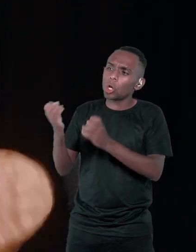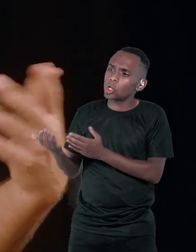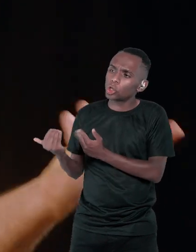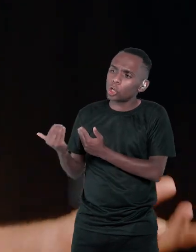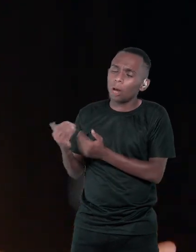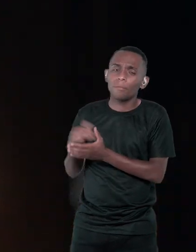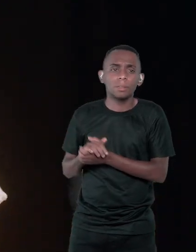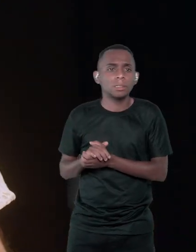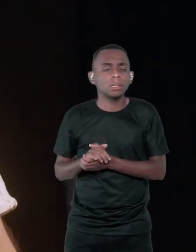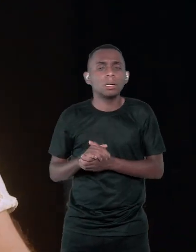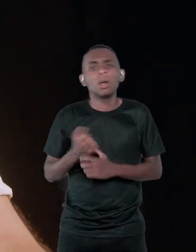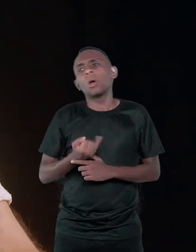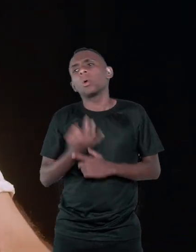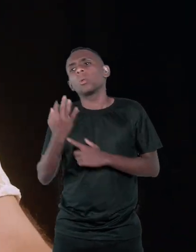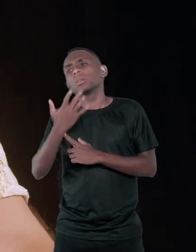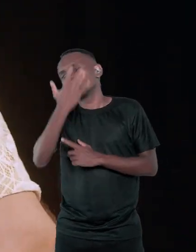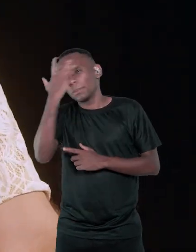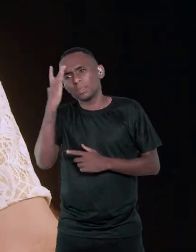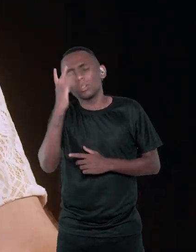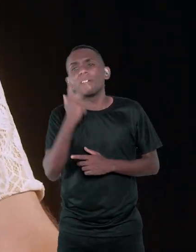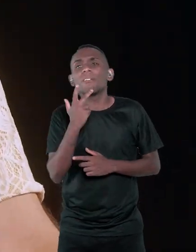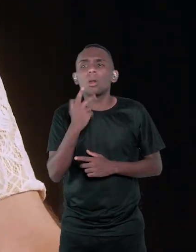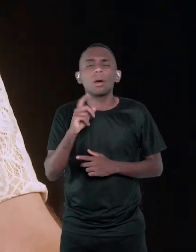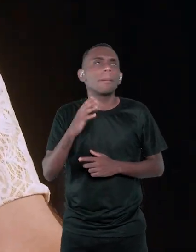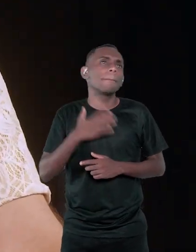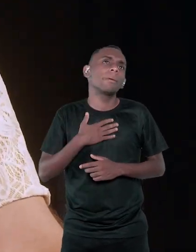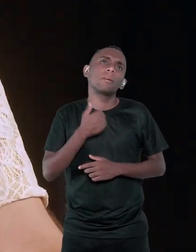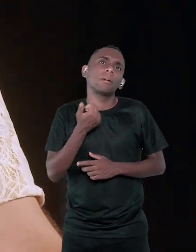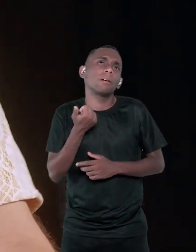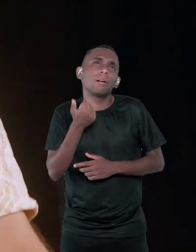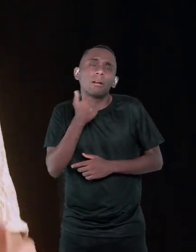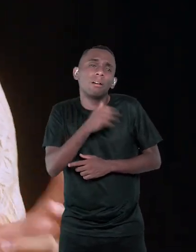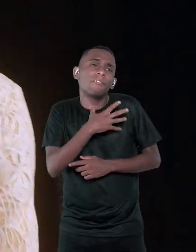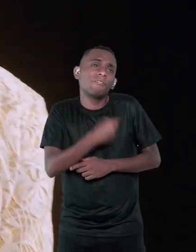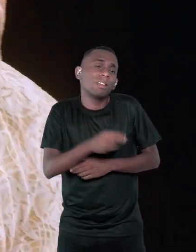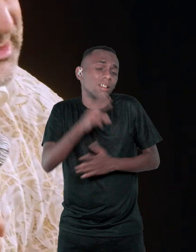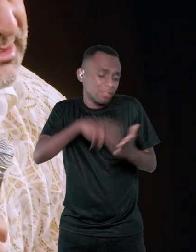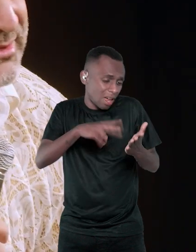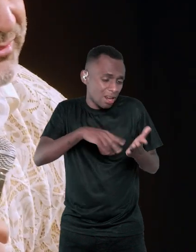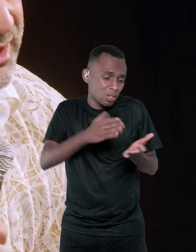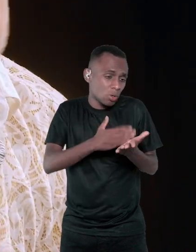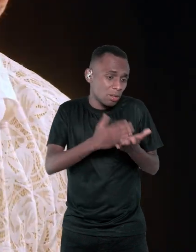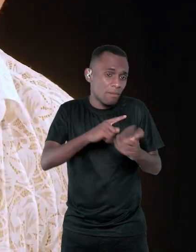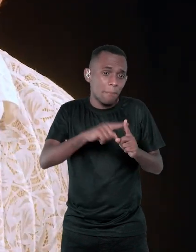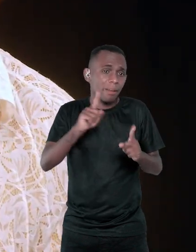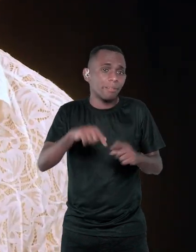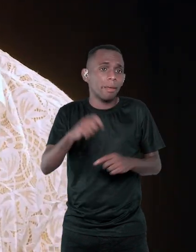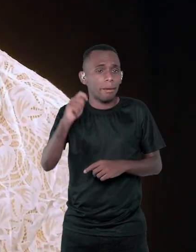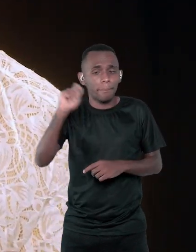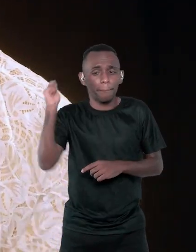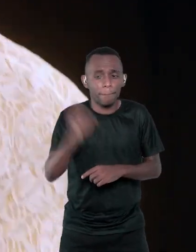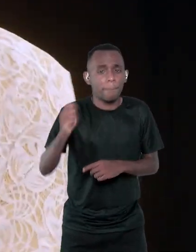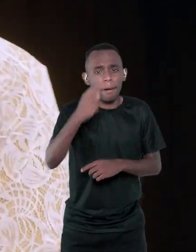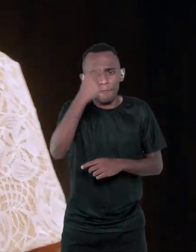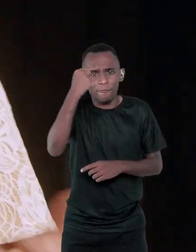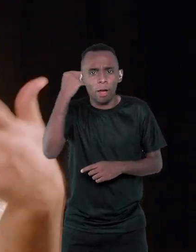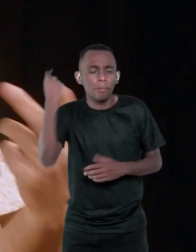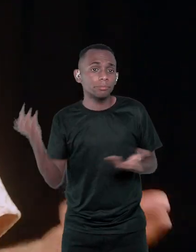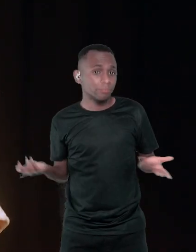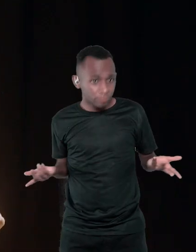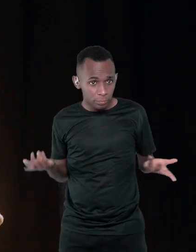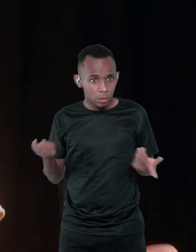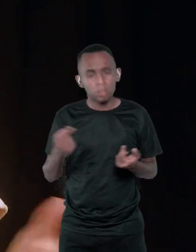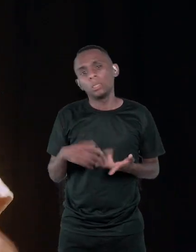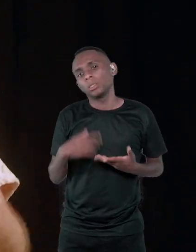pessoas vocês já viram que torceram o nariz e dizem, minha filha está lendo, mas é Harry Potter. Eu não entendi o mais nessa frase, entende? Porque primeiro que